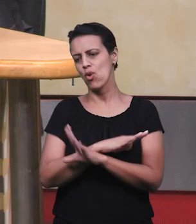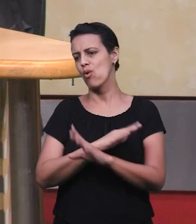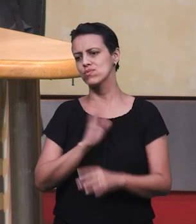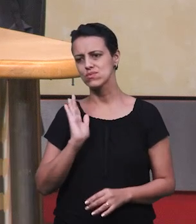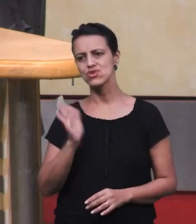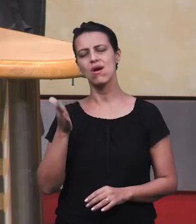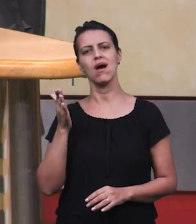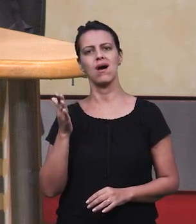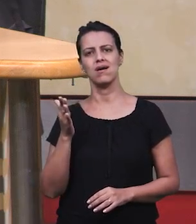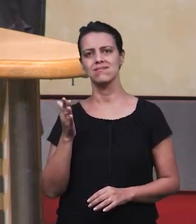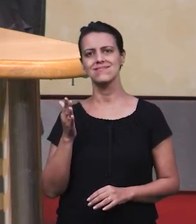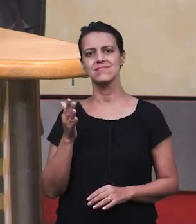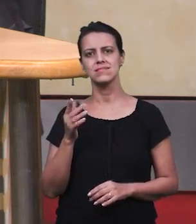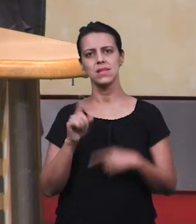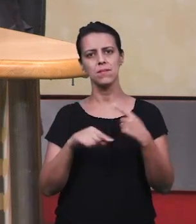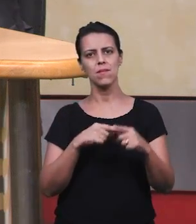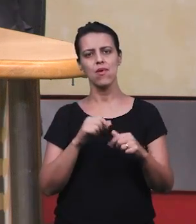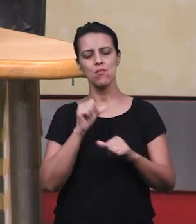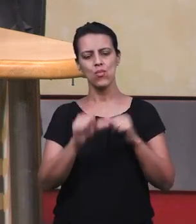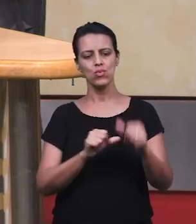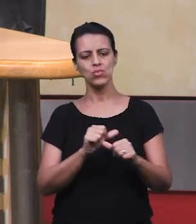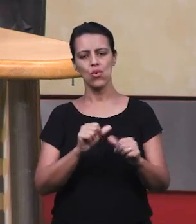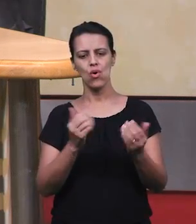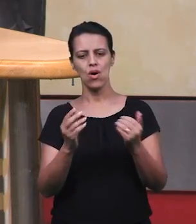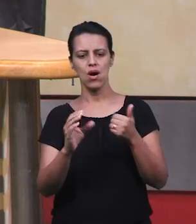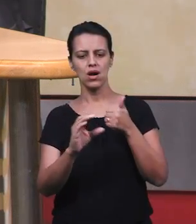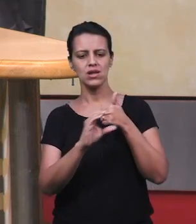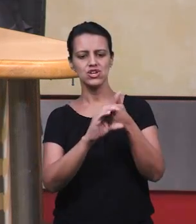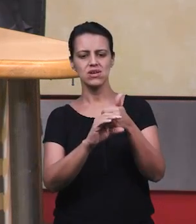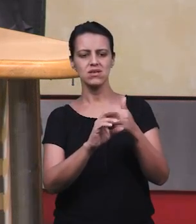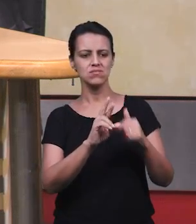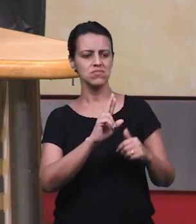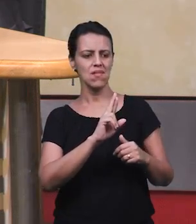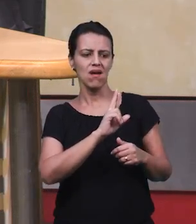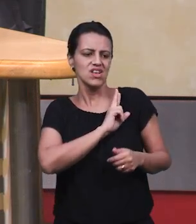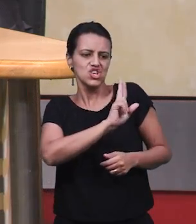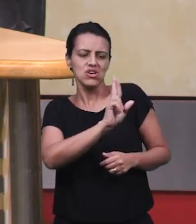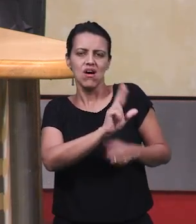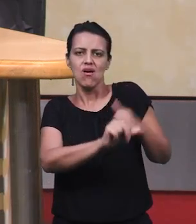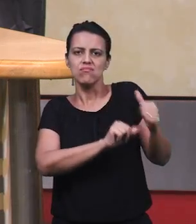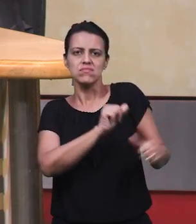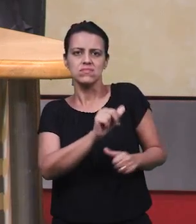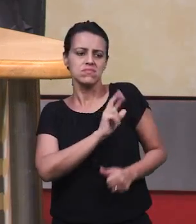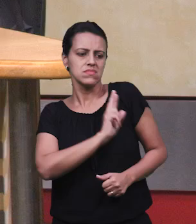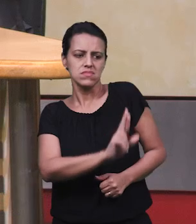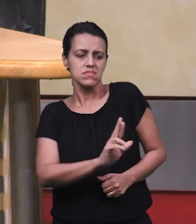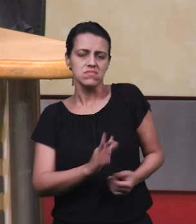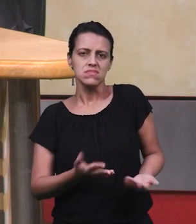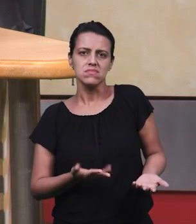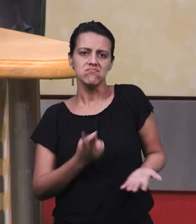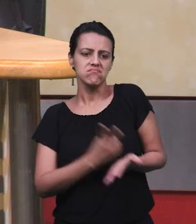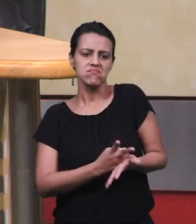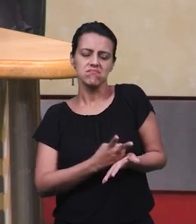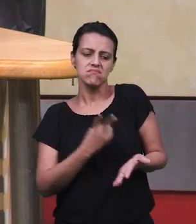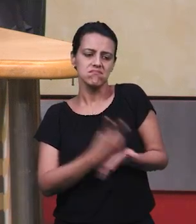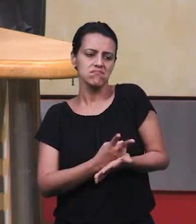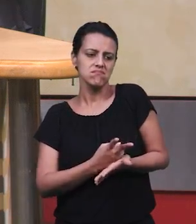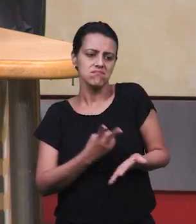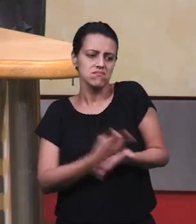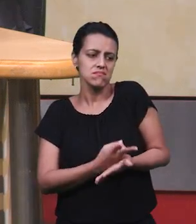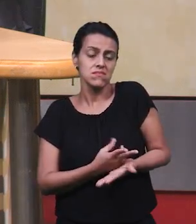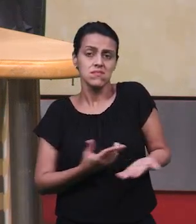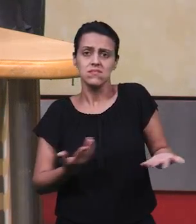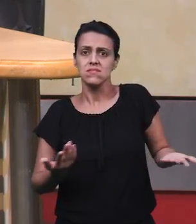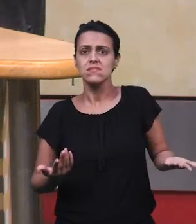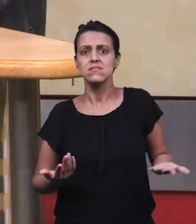uma sigla, como o pastor Deoti gosta muito de dizer, né? Virou uma cultura religiosa que já